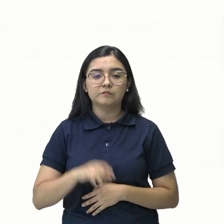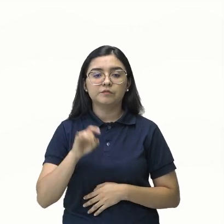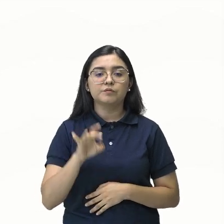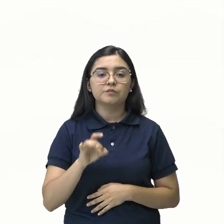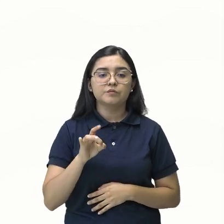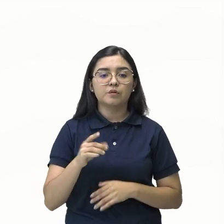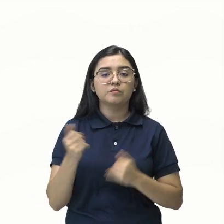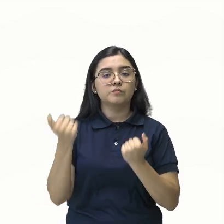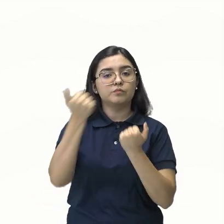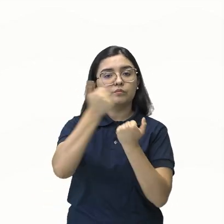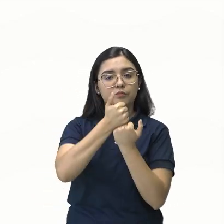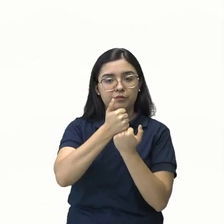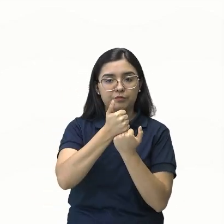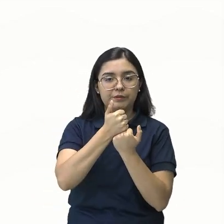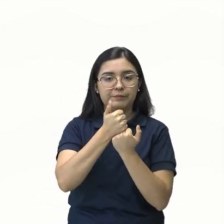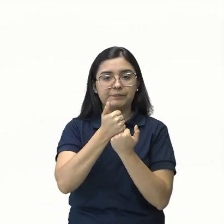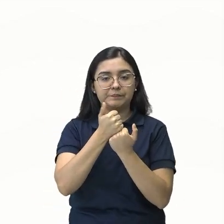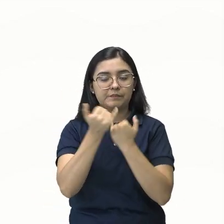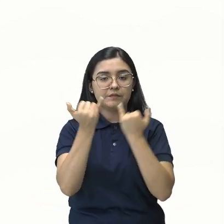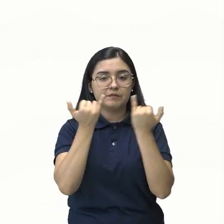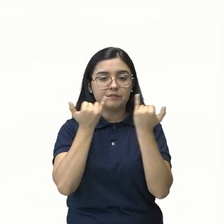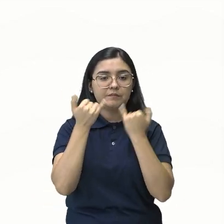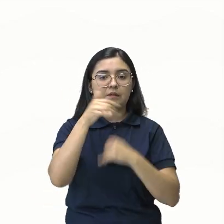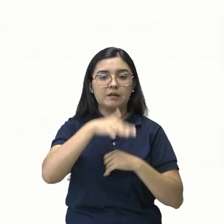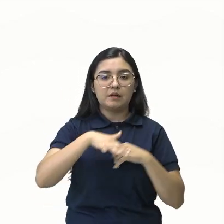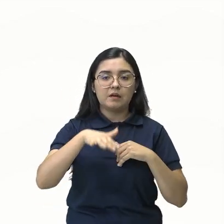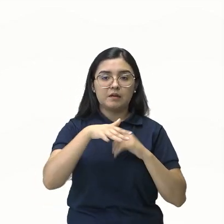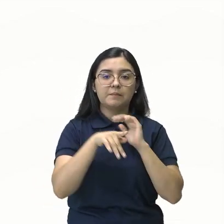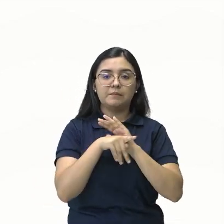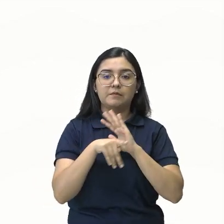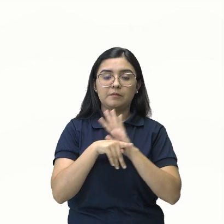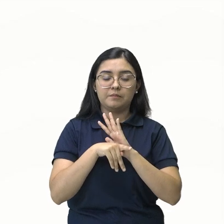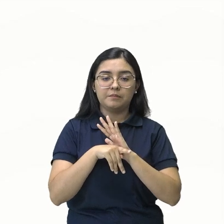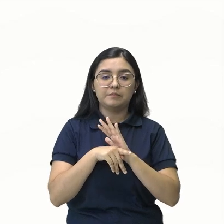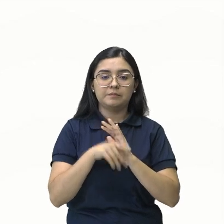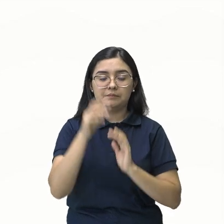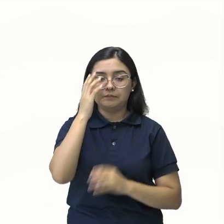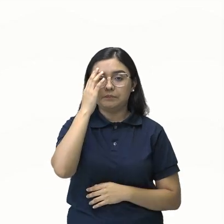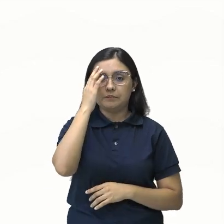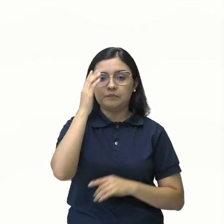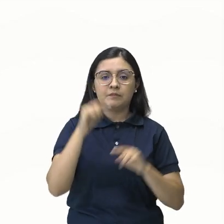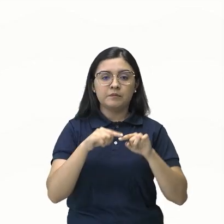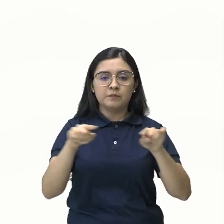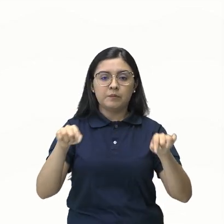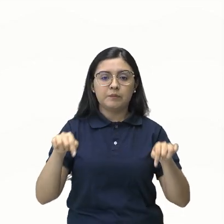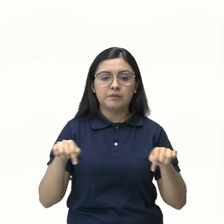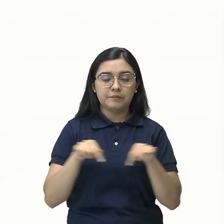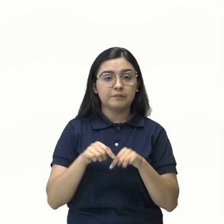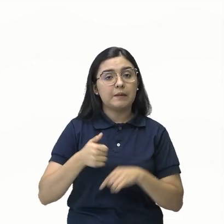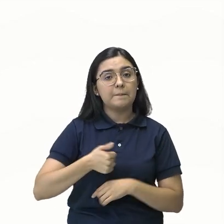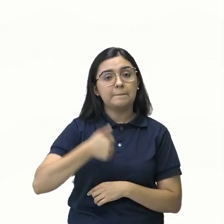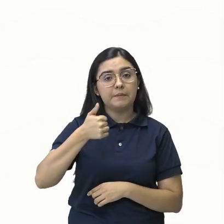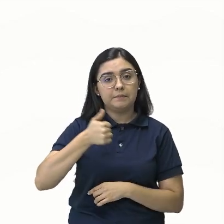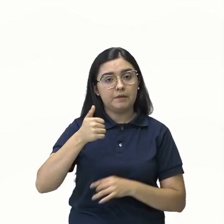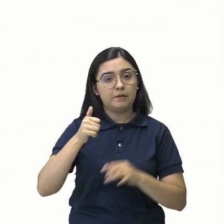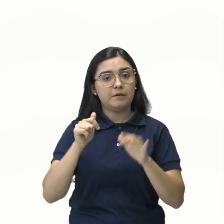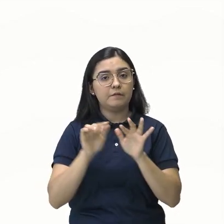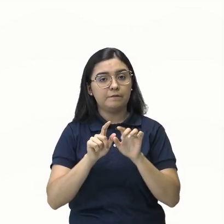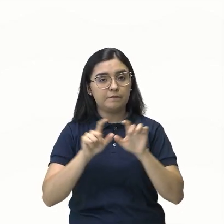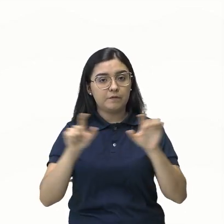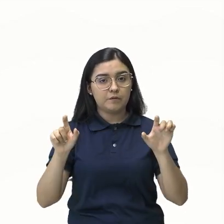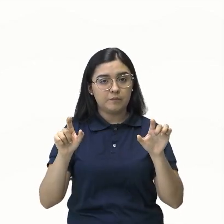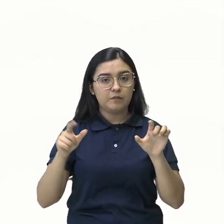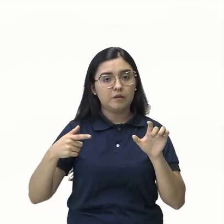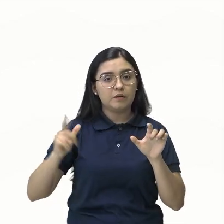já substituí aqui a área do meu quadrado, tá bom? Naquela primeira fórmula lá, na